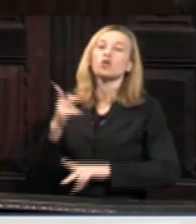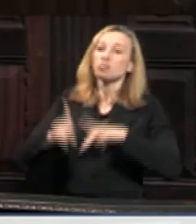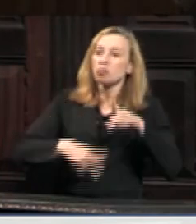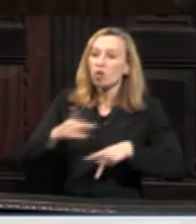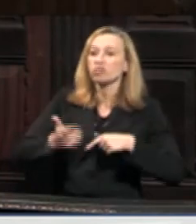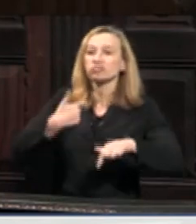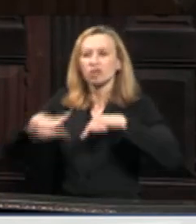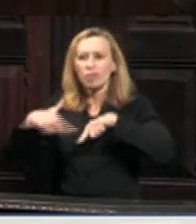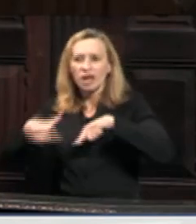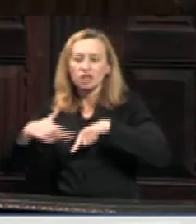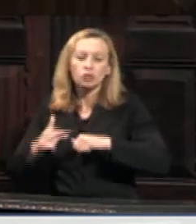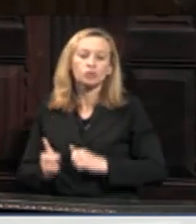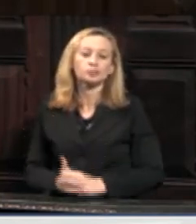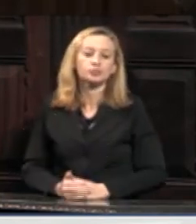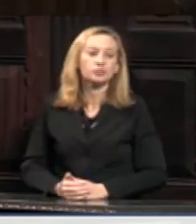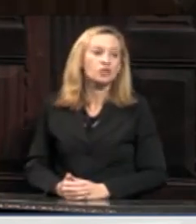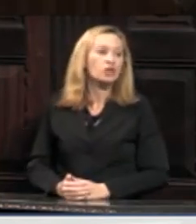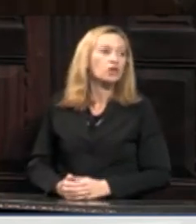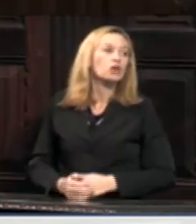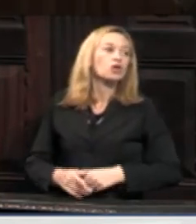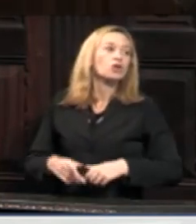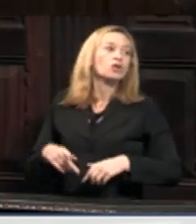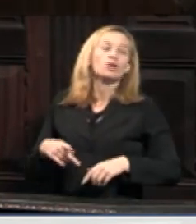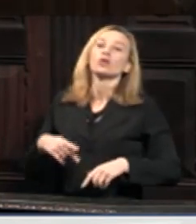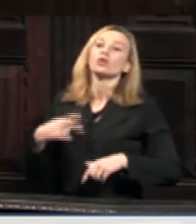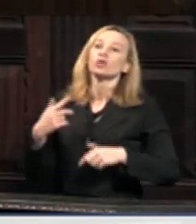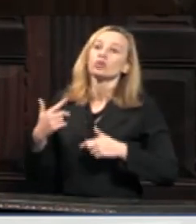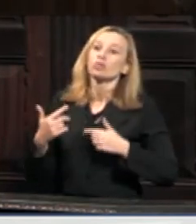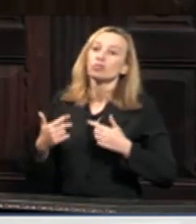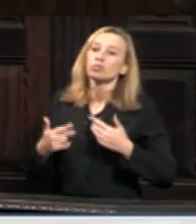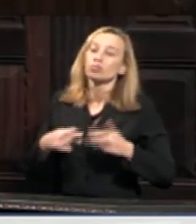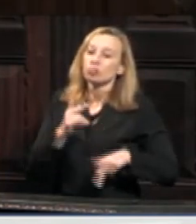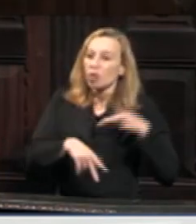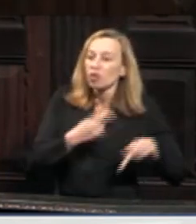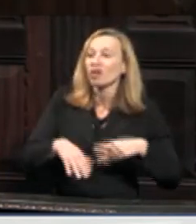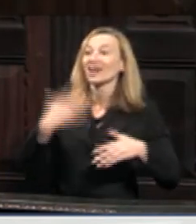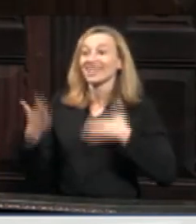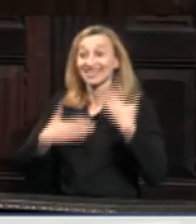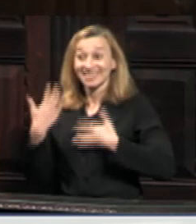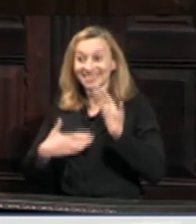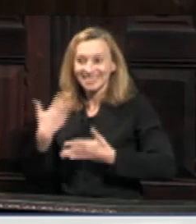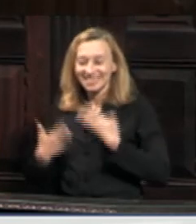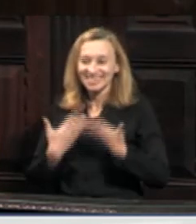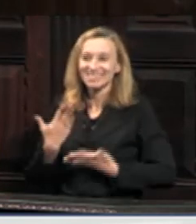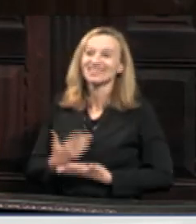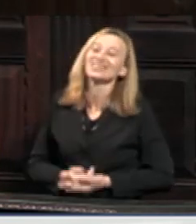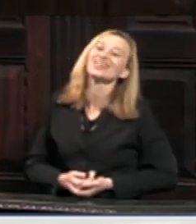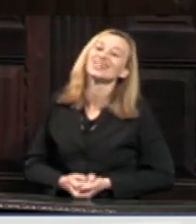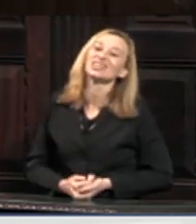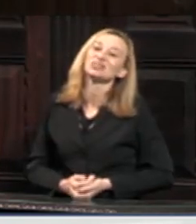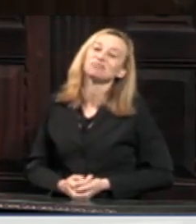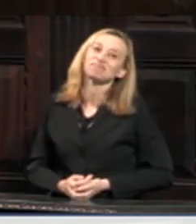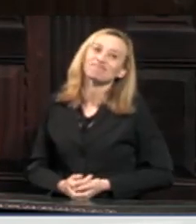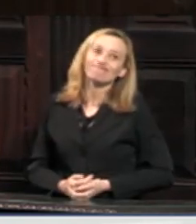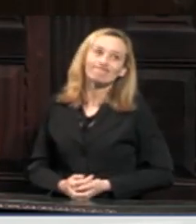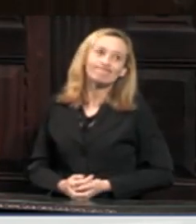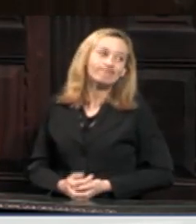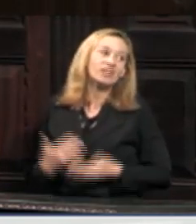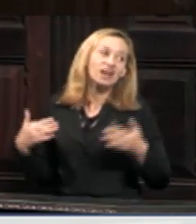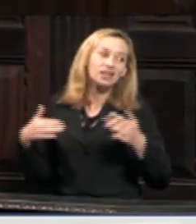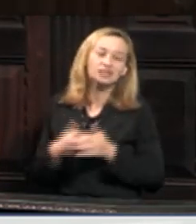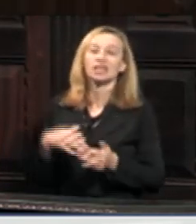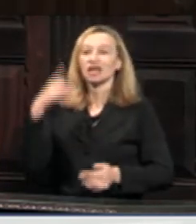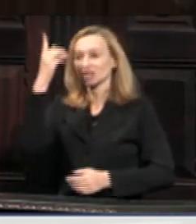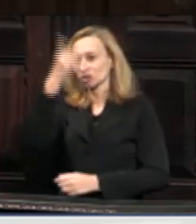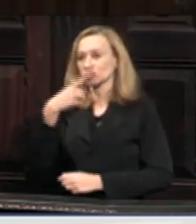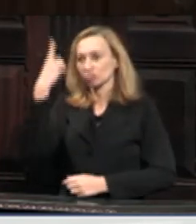trabalhador, esse povo extrovertido, esse povo capaz das maiores expressões de criatividade, até domingo,